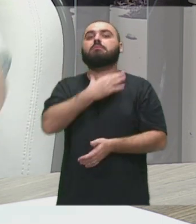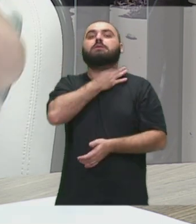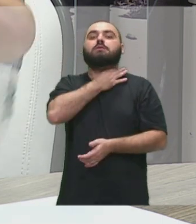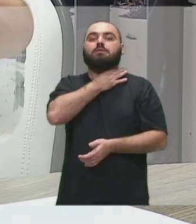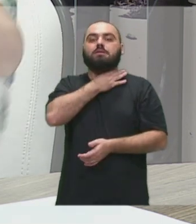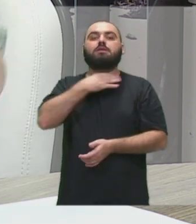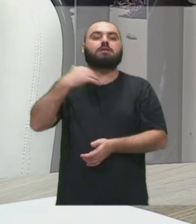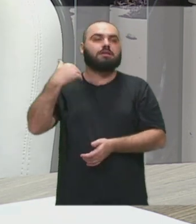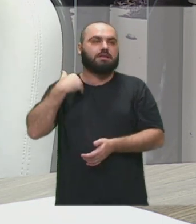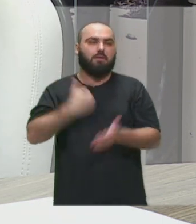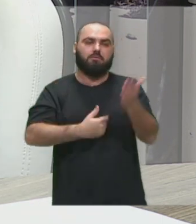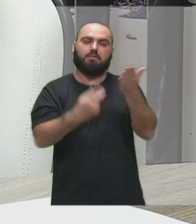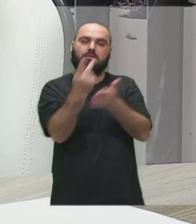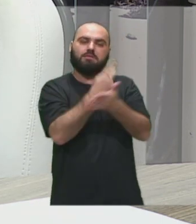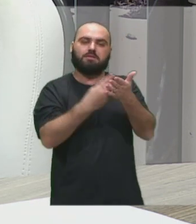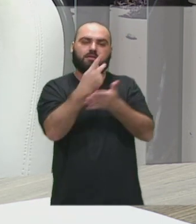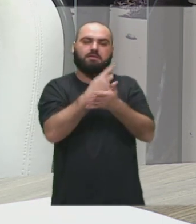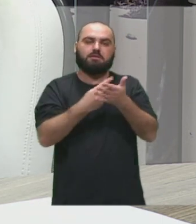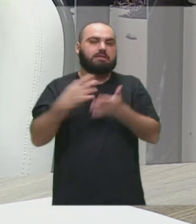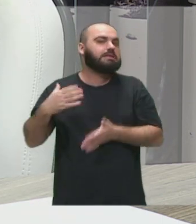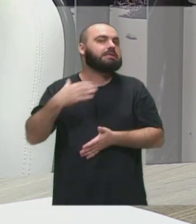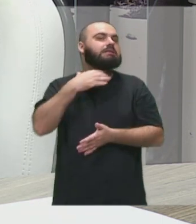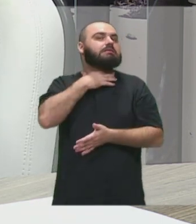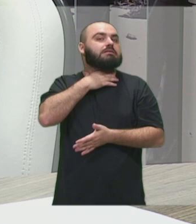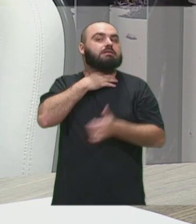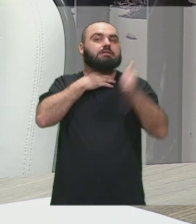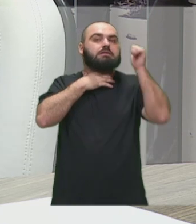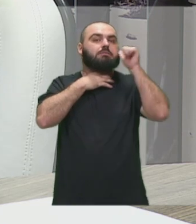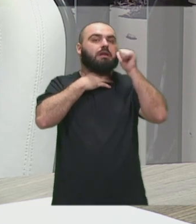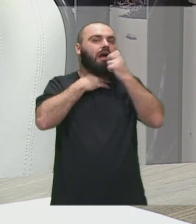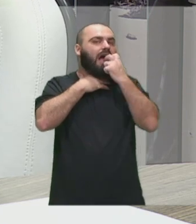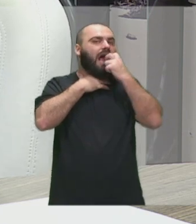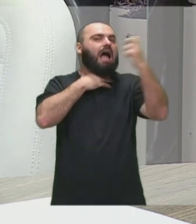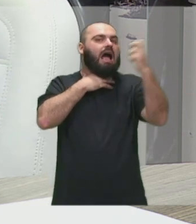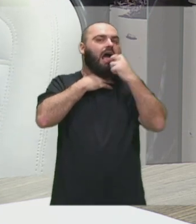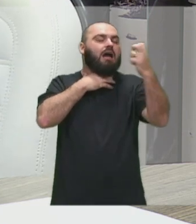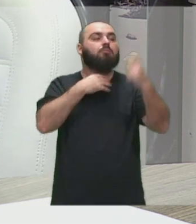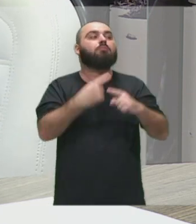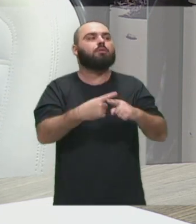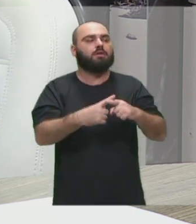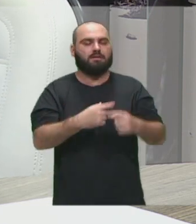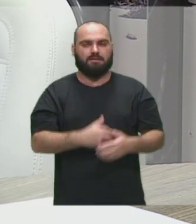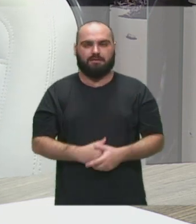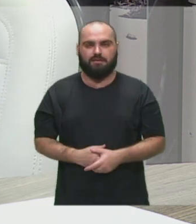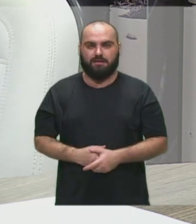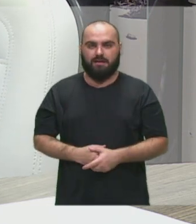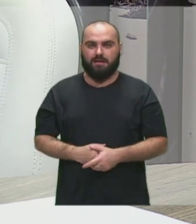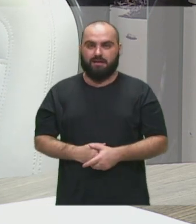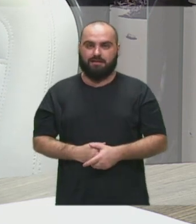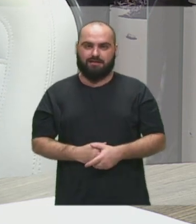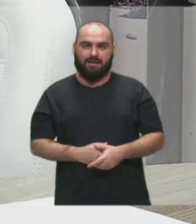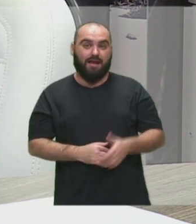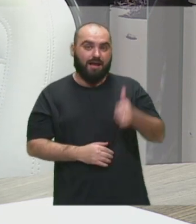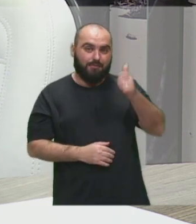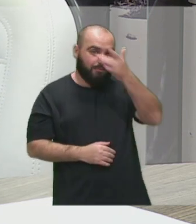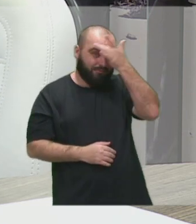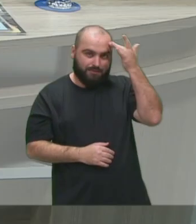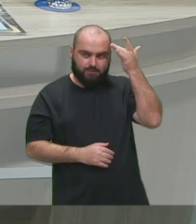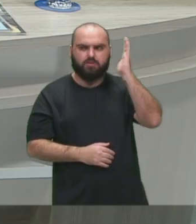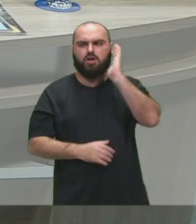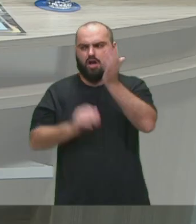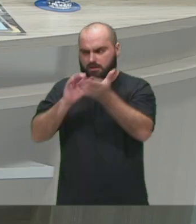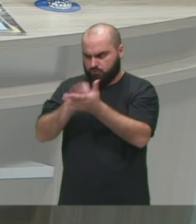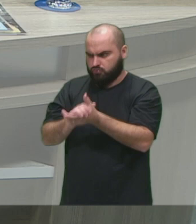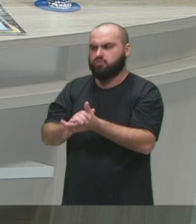obra uma mão aqui no pescoço e a mulher gritando, porque no relato ela dizia, toda vez, ela se casou já na